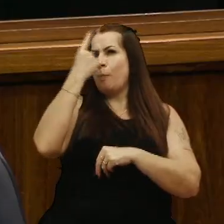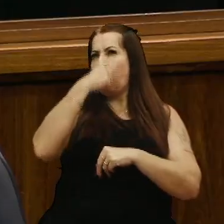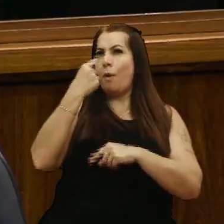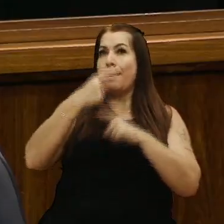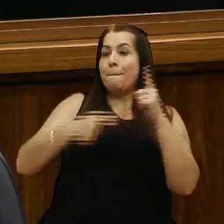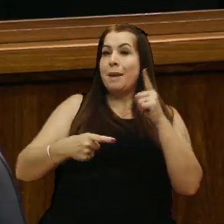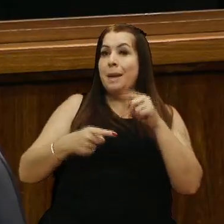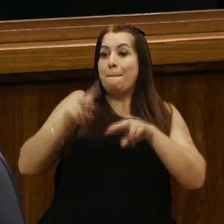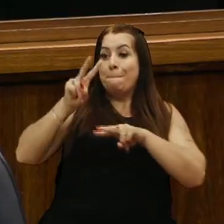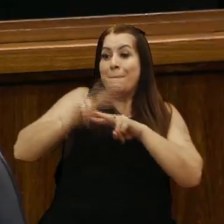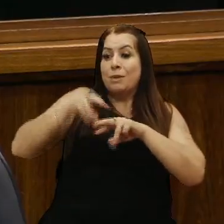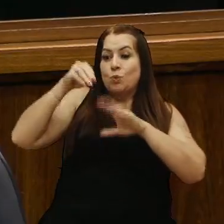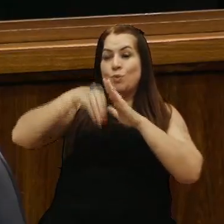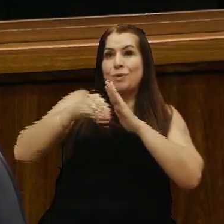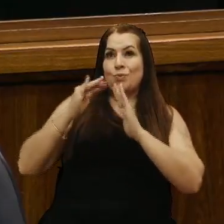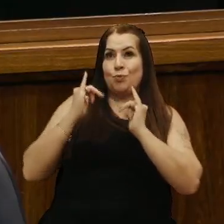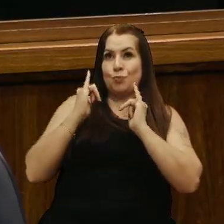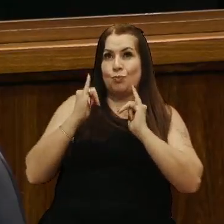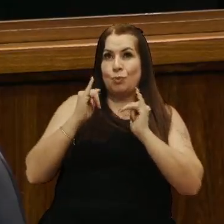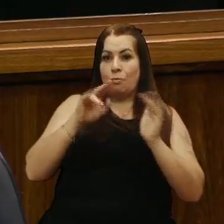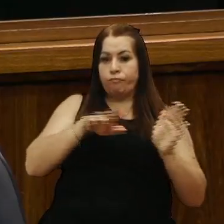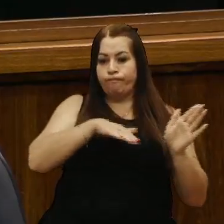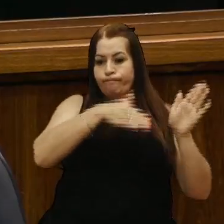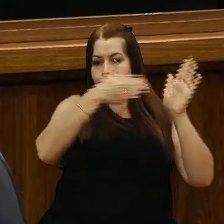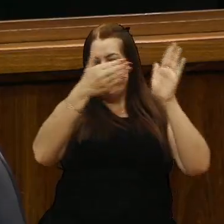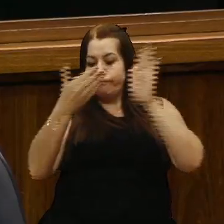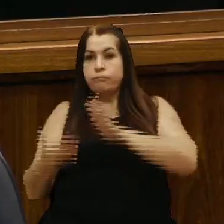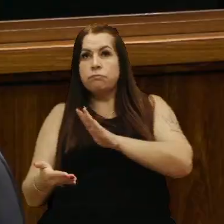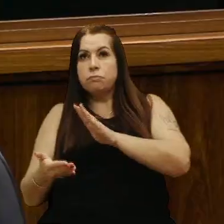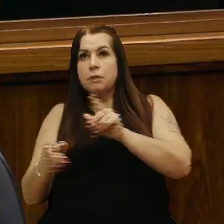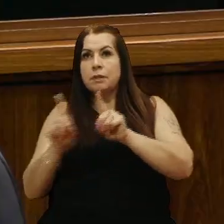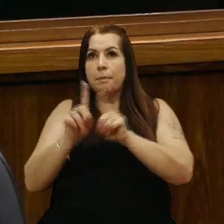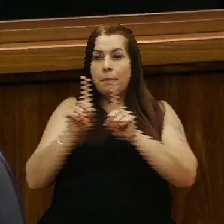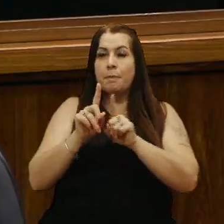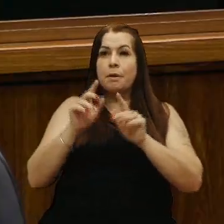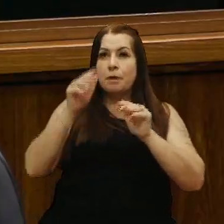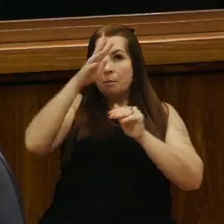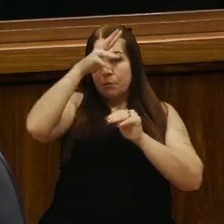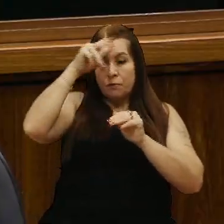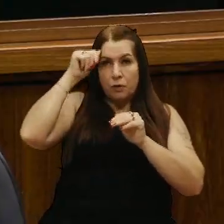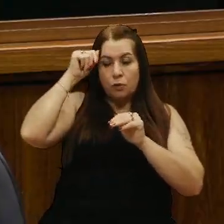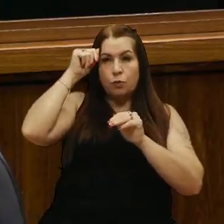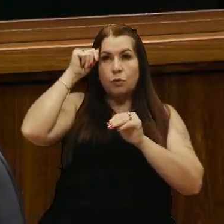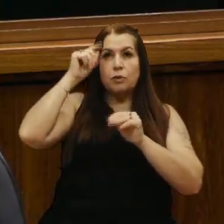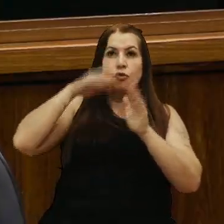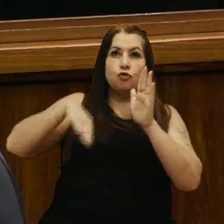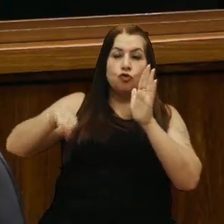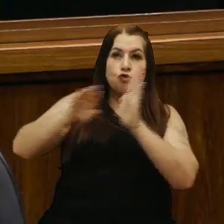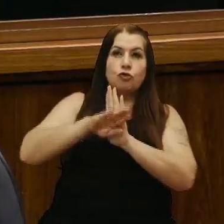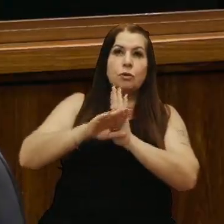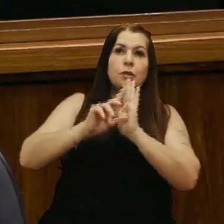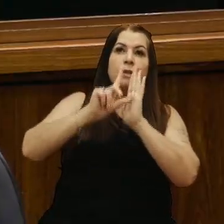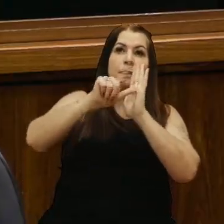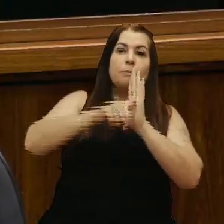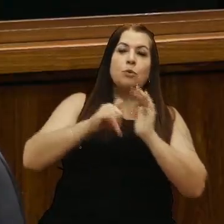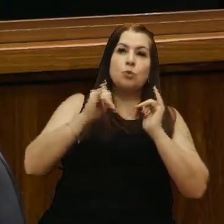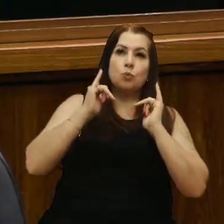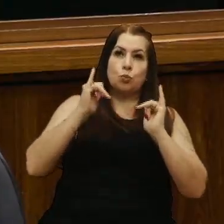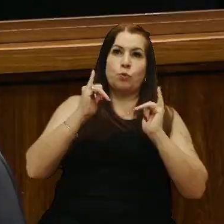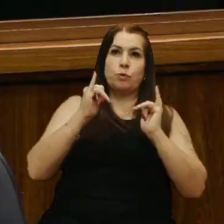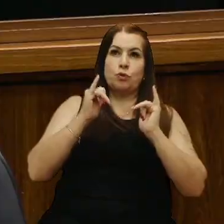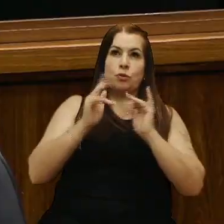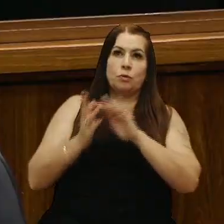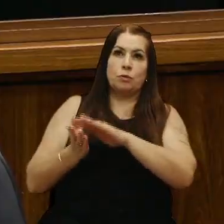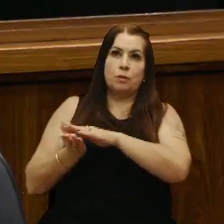1h30 trancados, caídos numa valeta, e a prefeitura chegou lá depois que o ônibus já